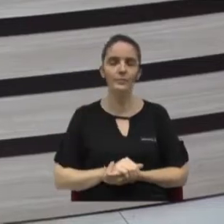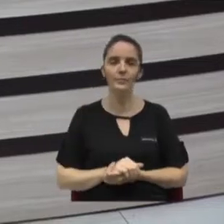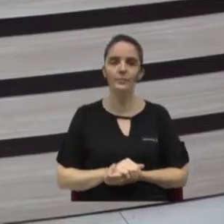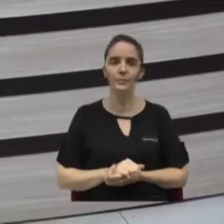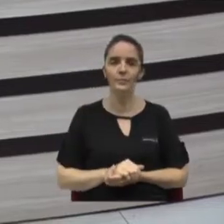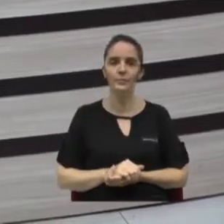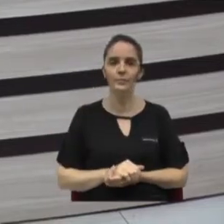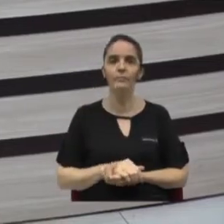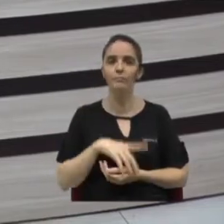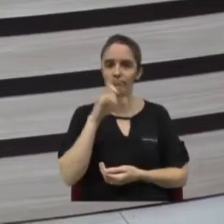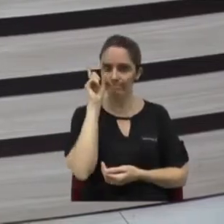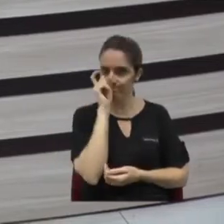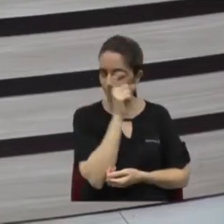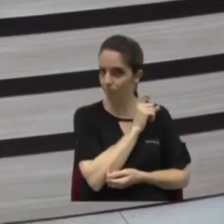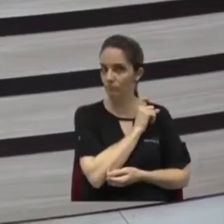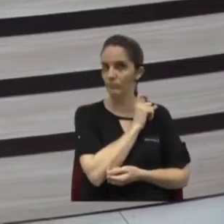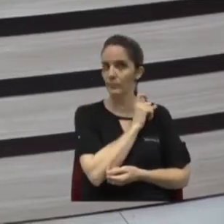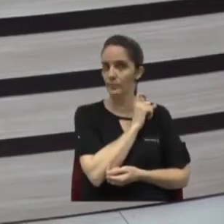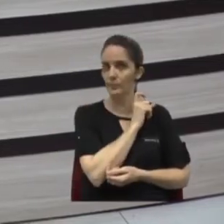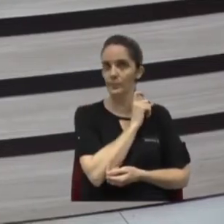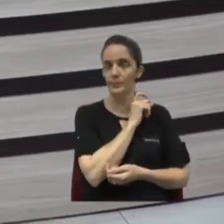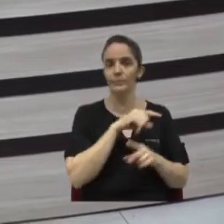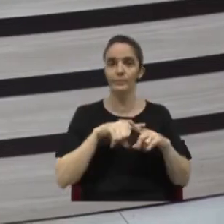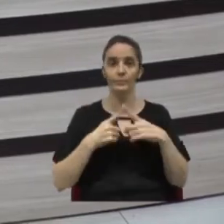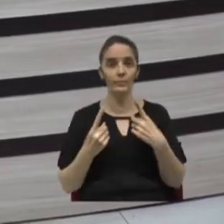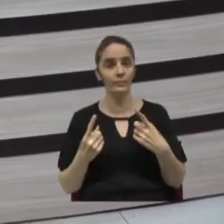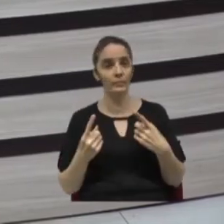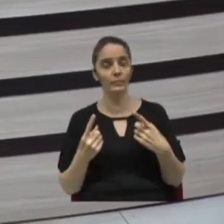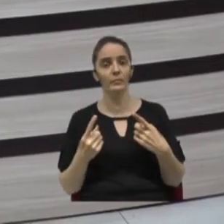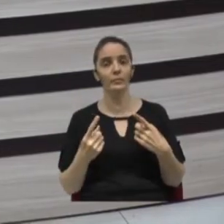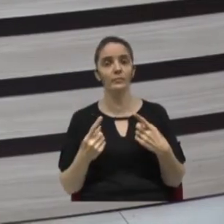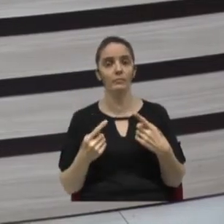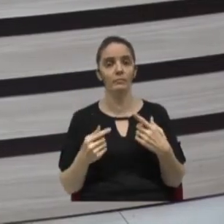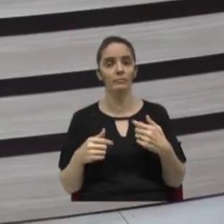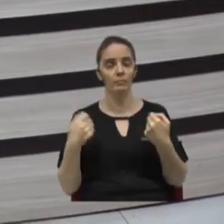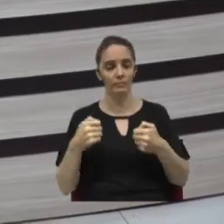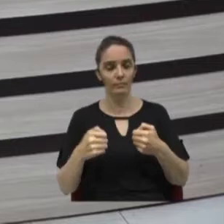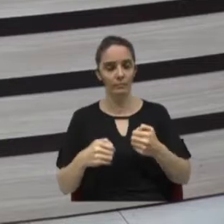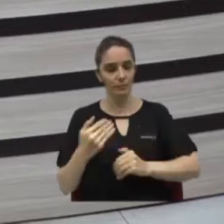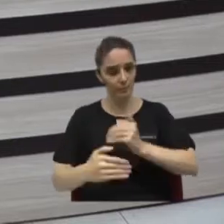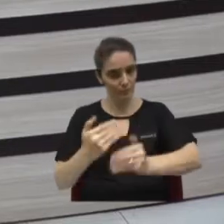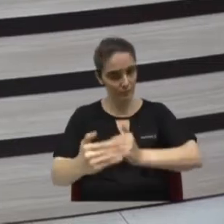Não é fácil, mas o trabalho não pode parar.